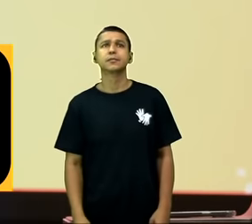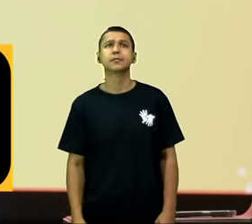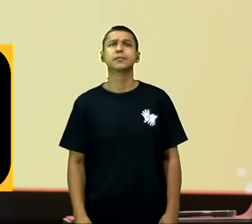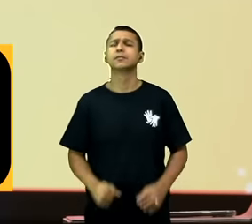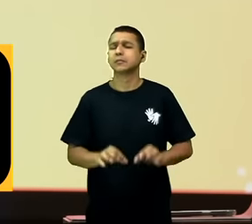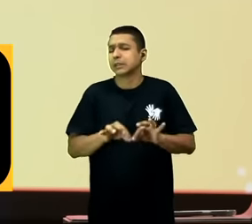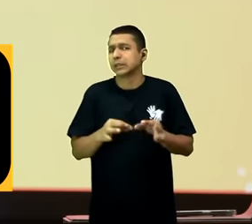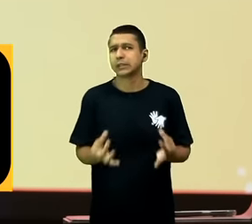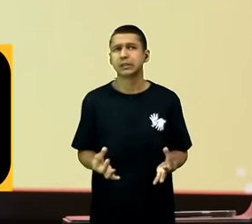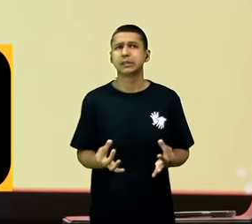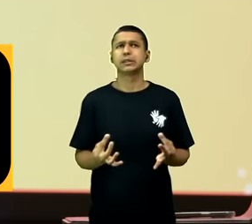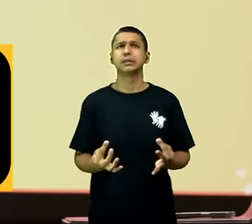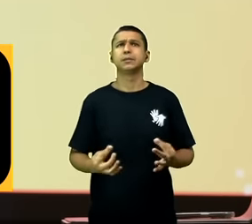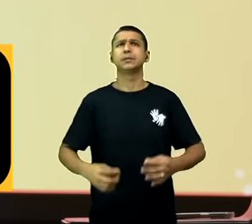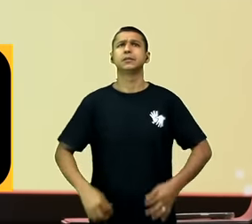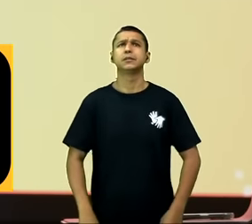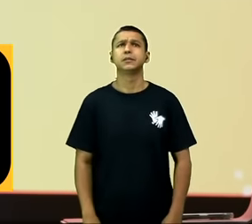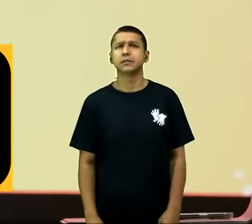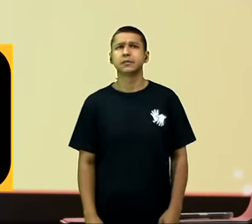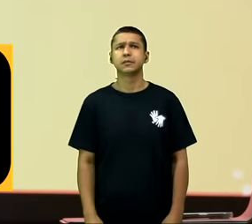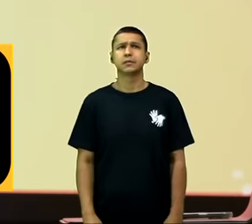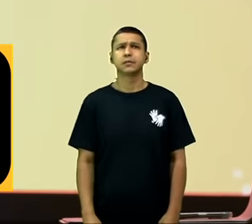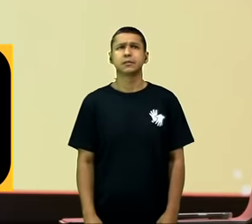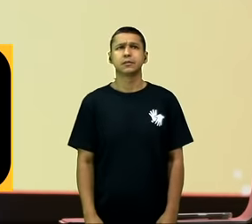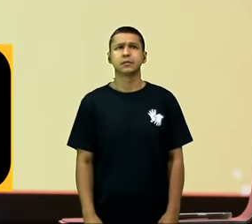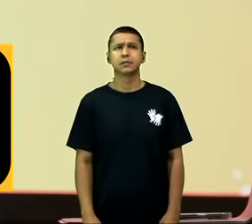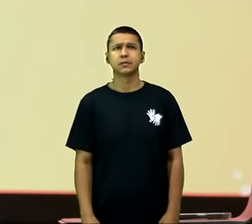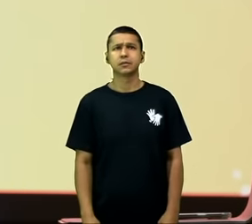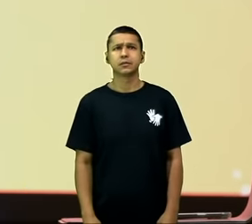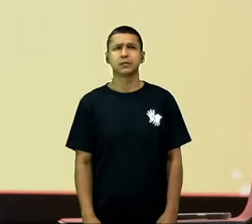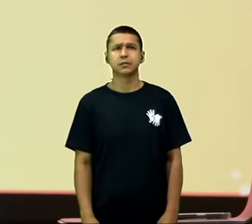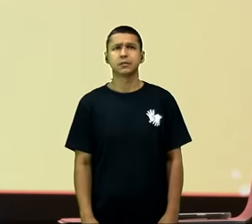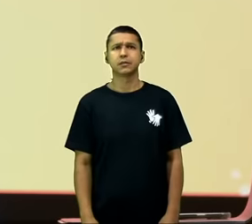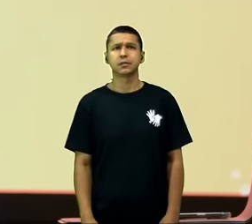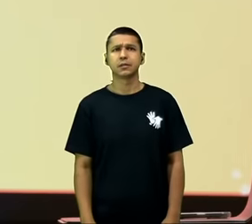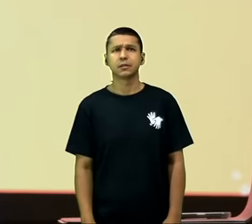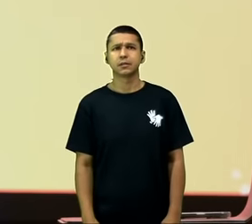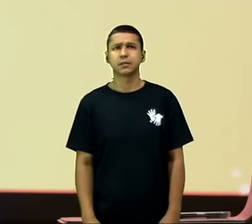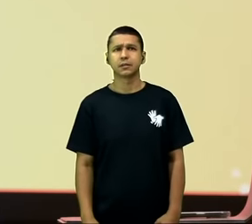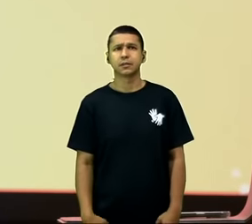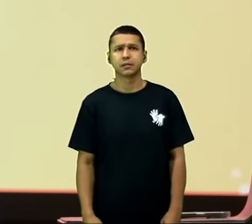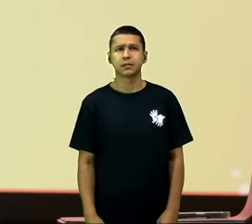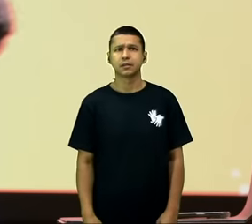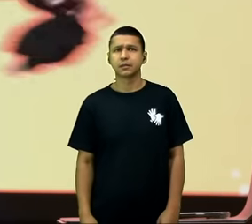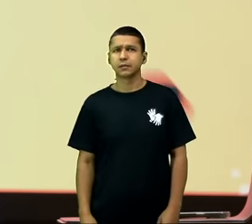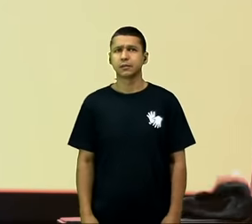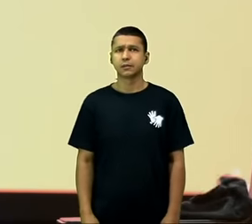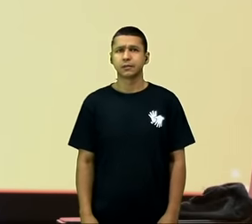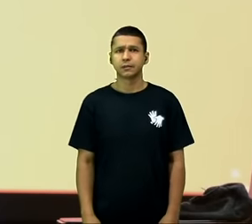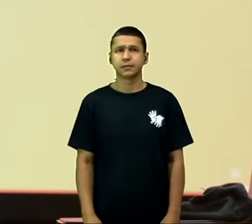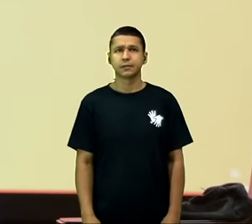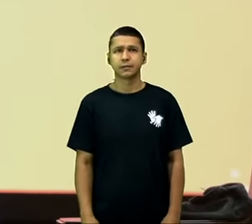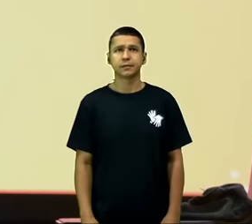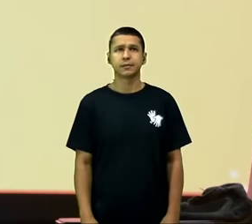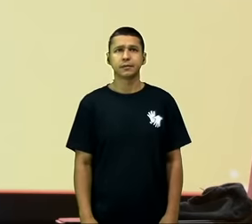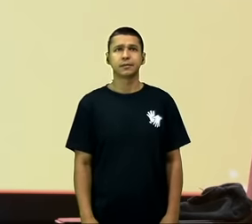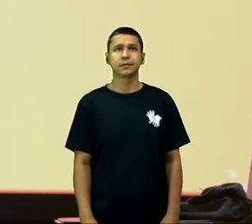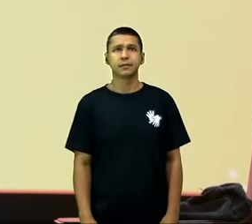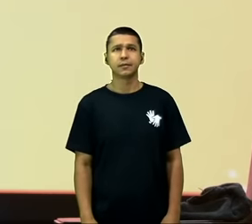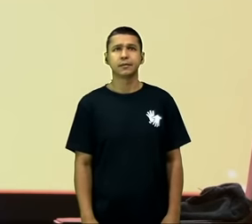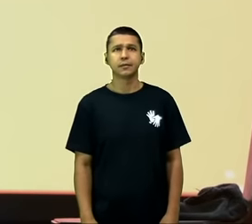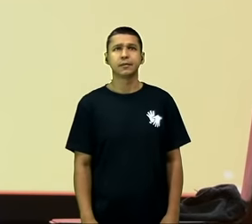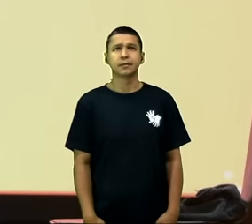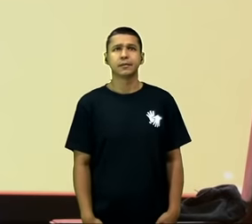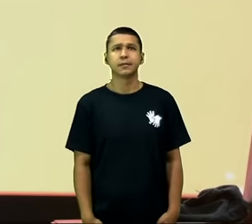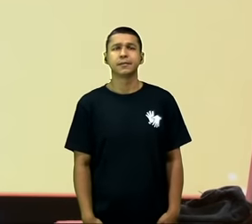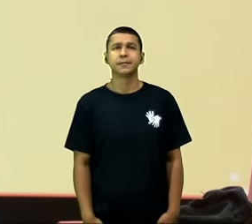Sim, pode tirar foto, isso, tira. Tira a foto e manda pra Kátia. Pode mandar, vai, Kátia, toma, horrível. Ai, tava me aguentando, só pensava em